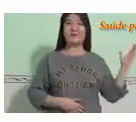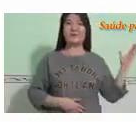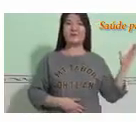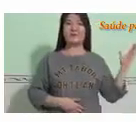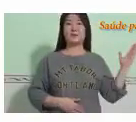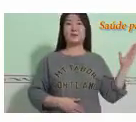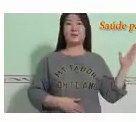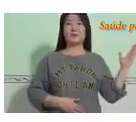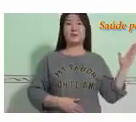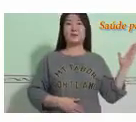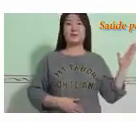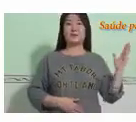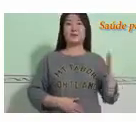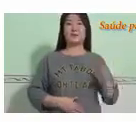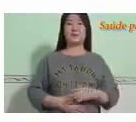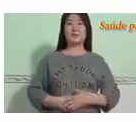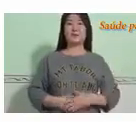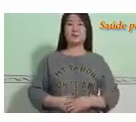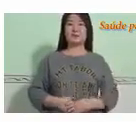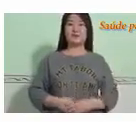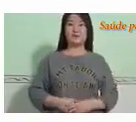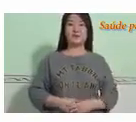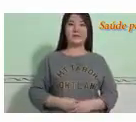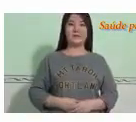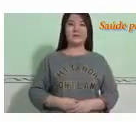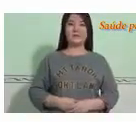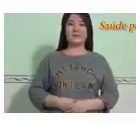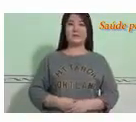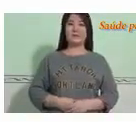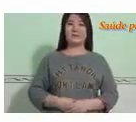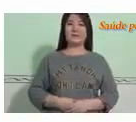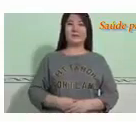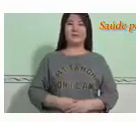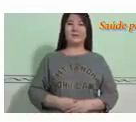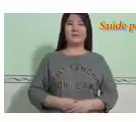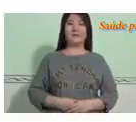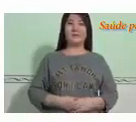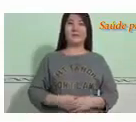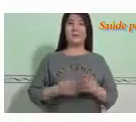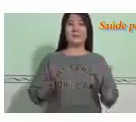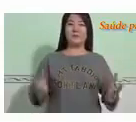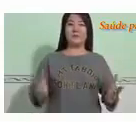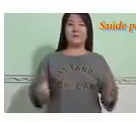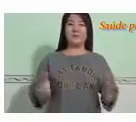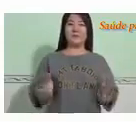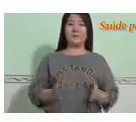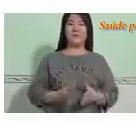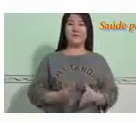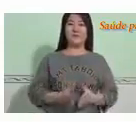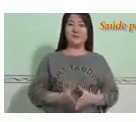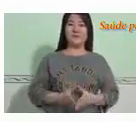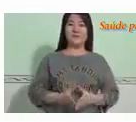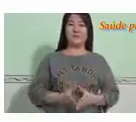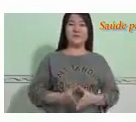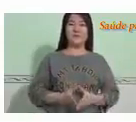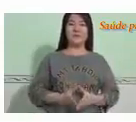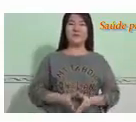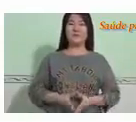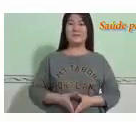No entanto, durante esse período é importante que a gestante adote algumas medidas não só para evitar